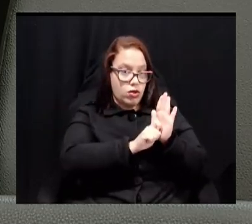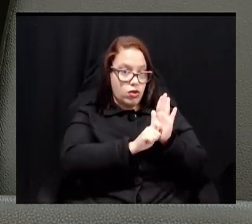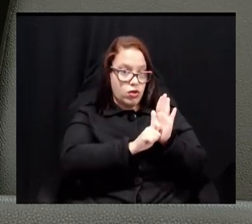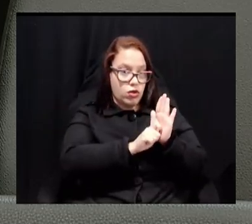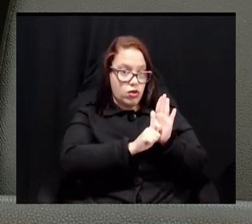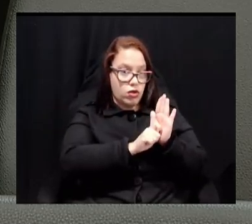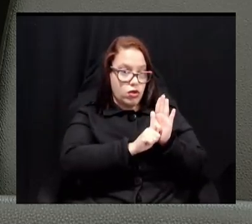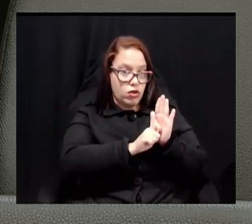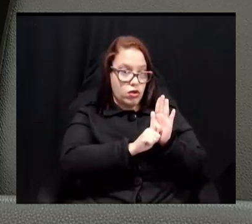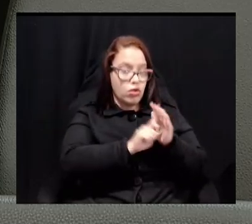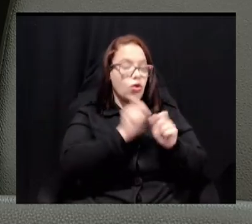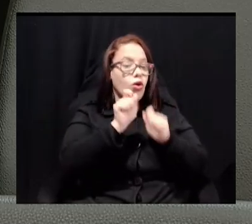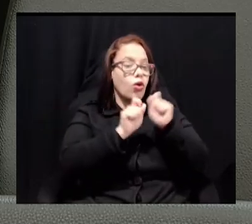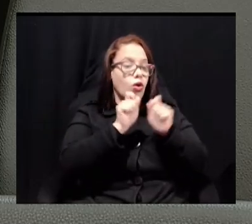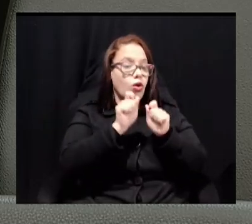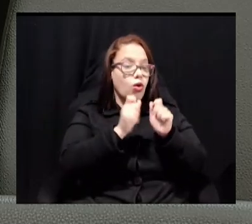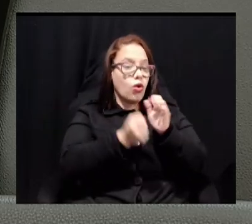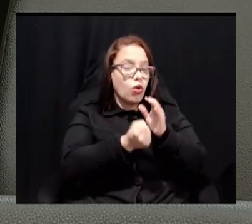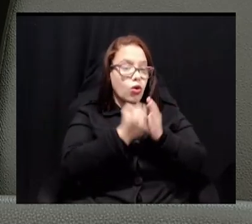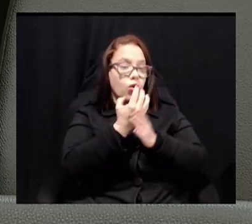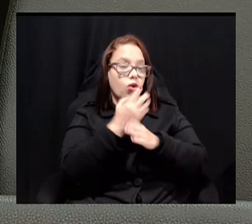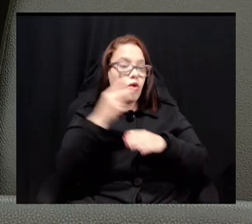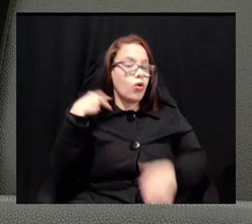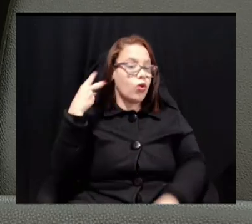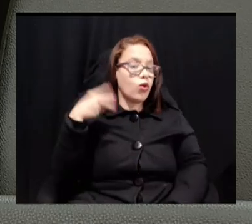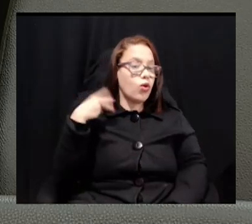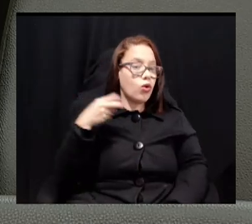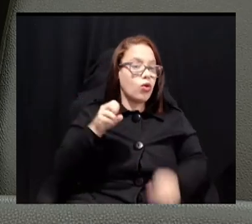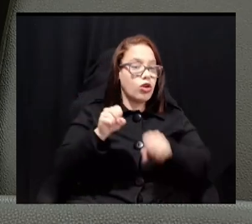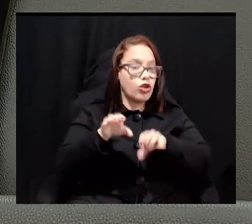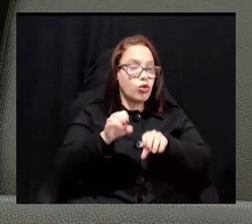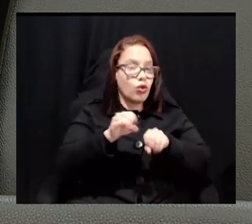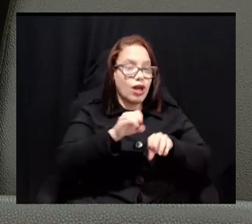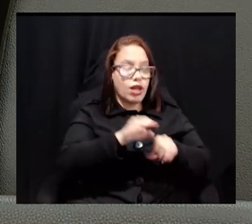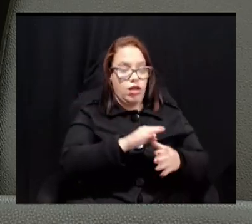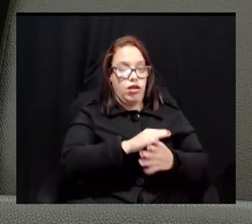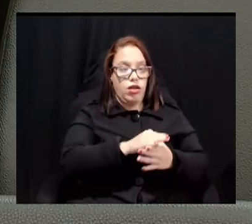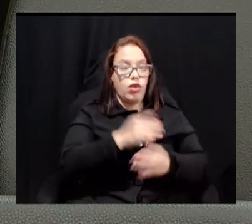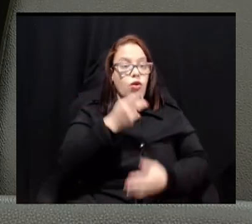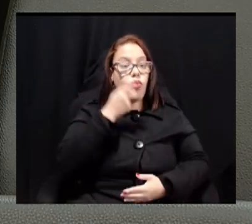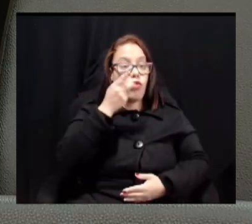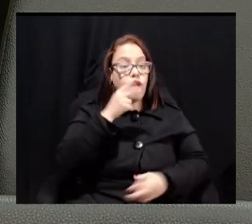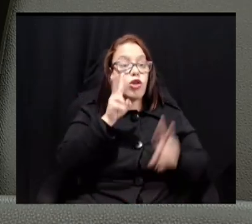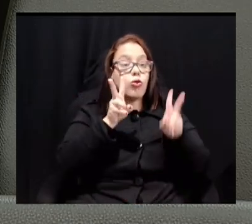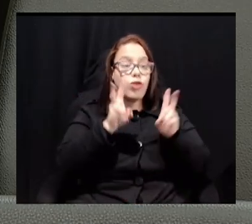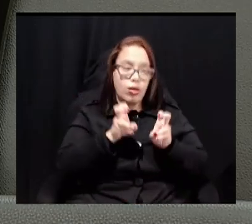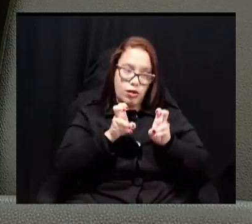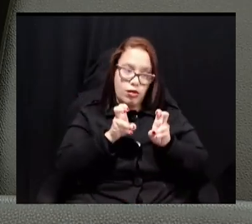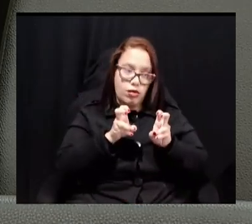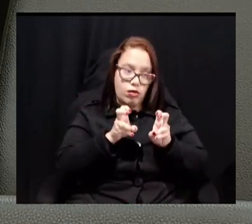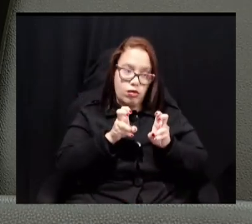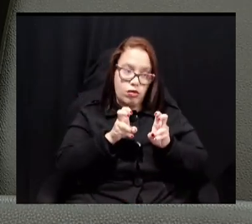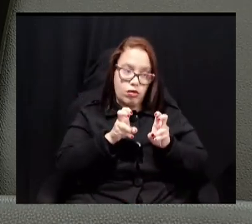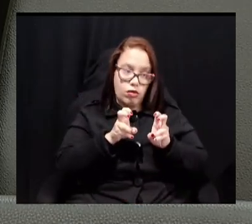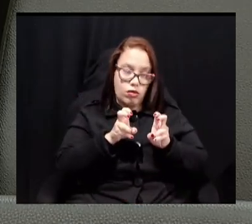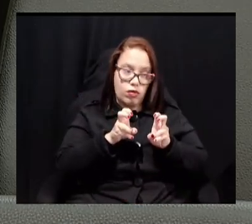intenção dele? É criar uma política de educação, falar sobre o assunto. Então, as